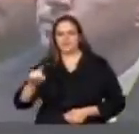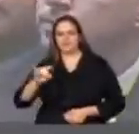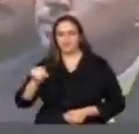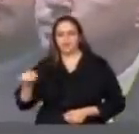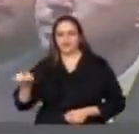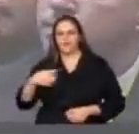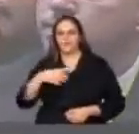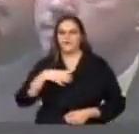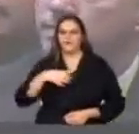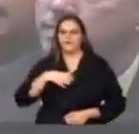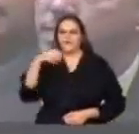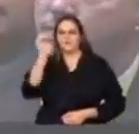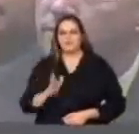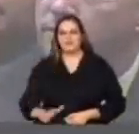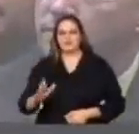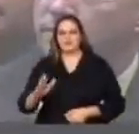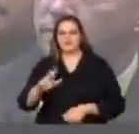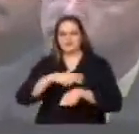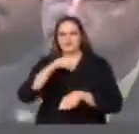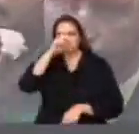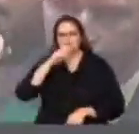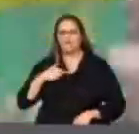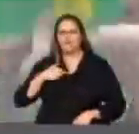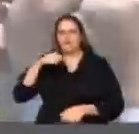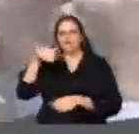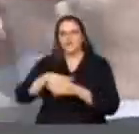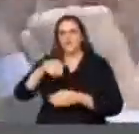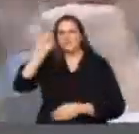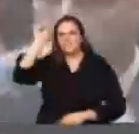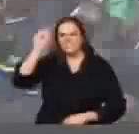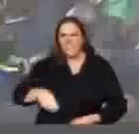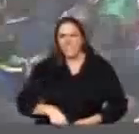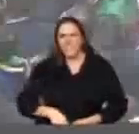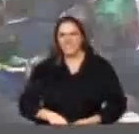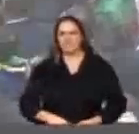Bahia, pelo Brasil verde e amarelo, eu voto sim!